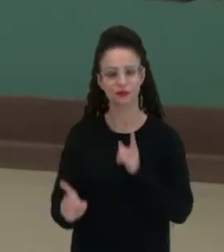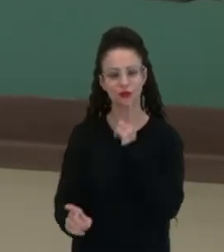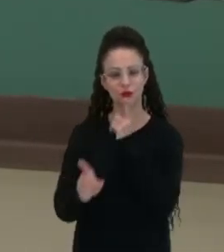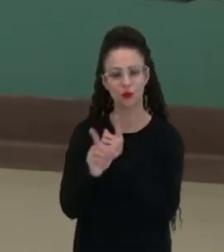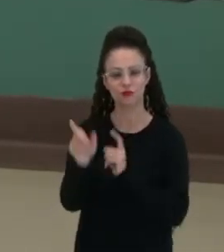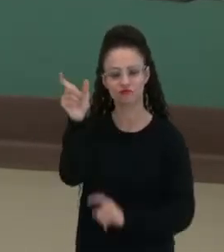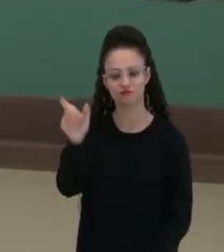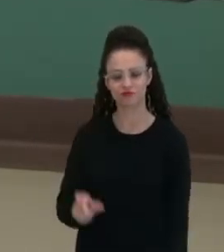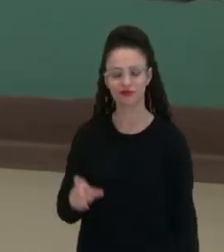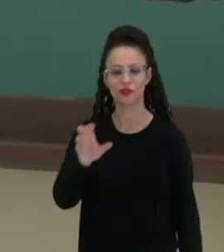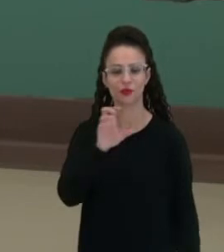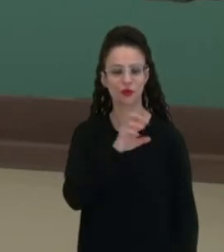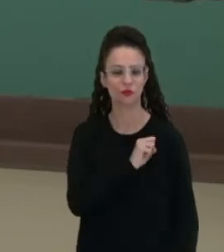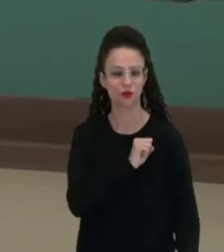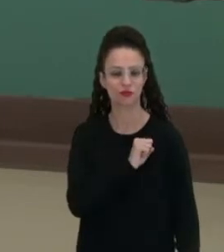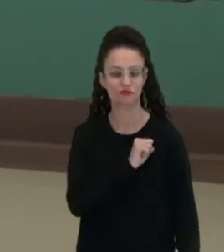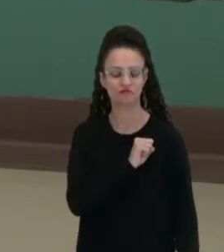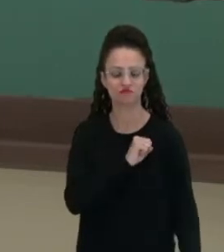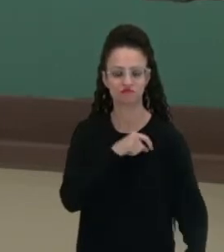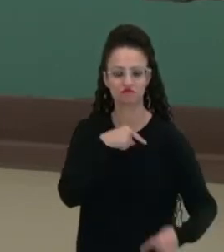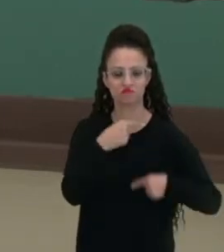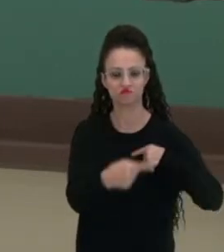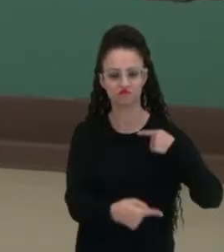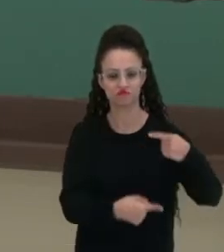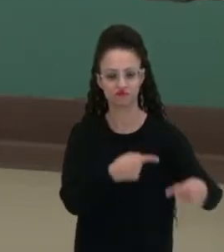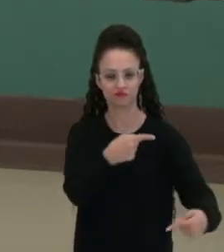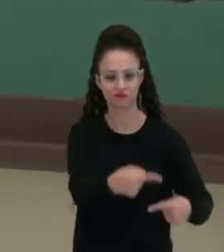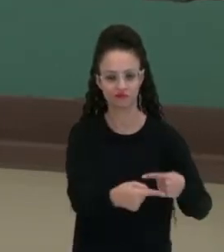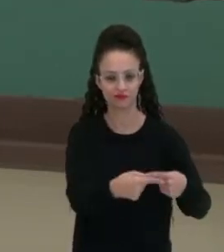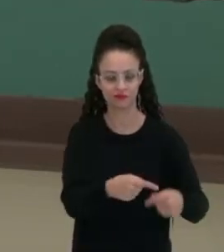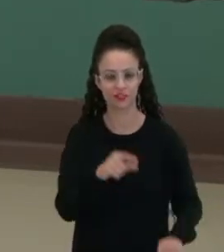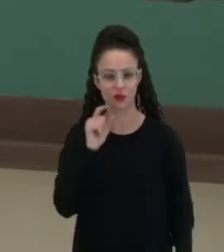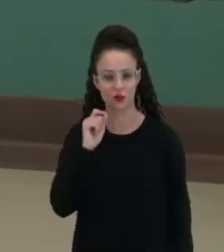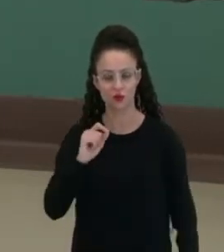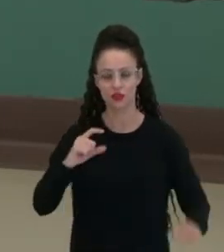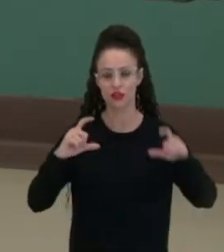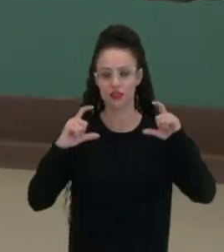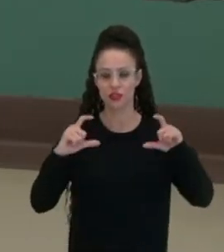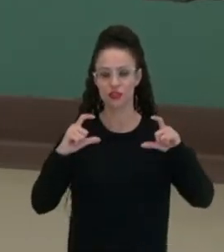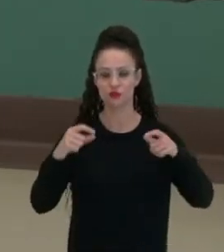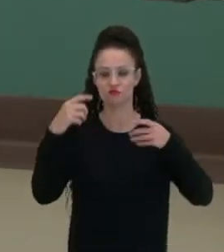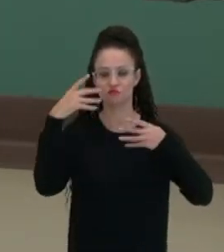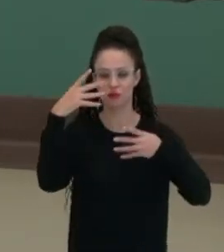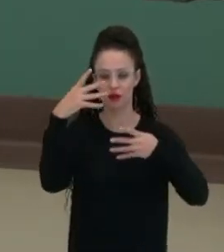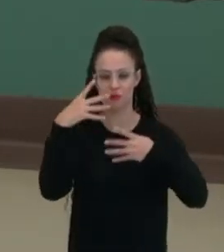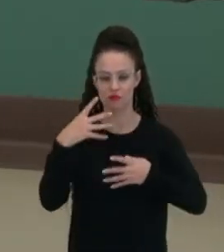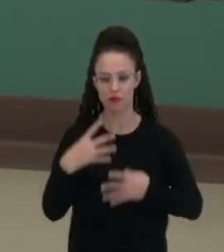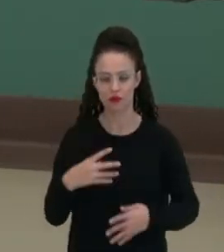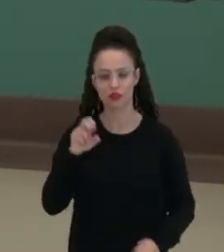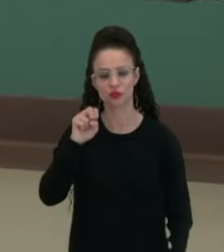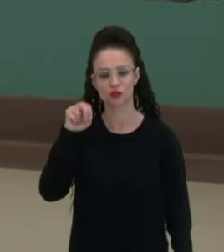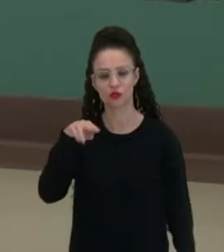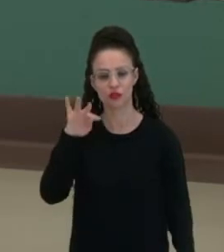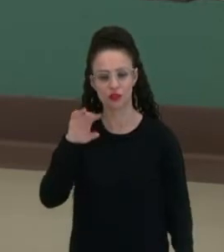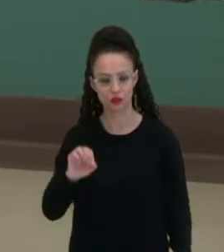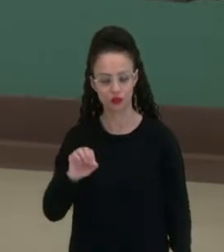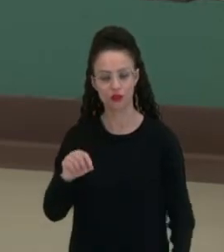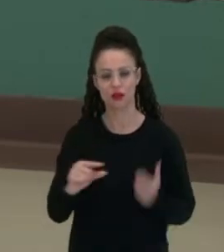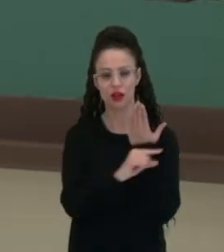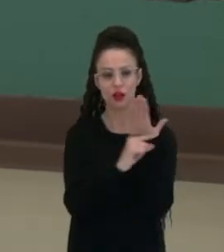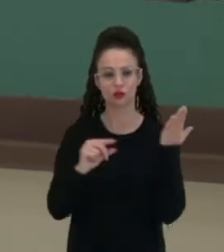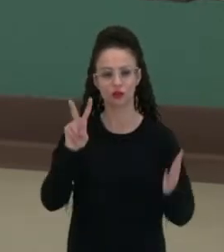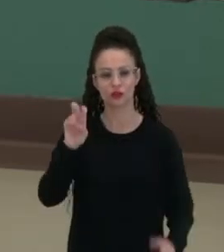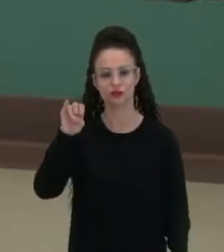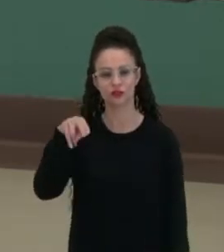o amor e de reproduzir. O soneto de fidelidade de Vinícius de Moraes.